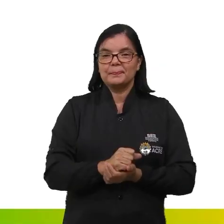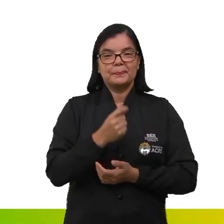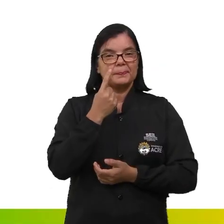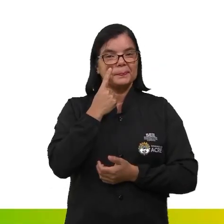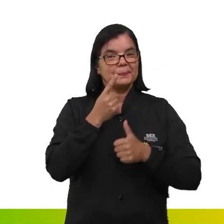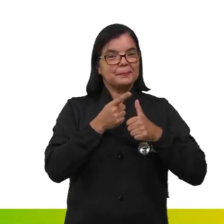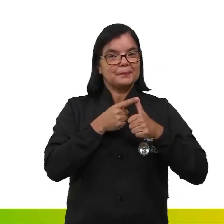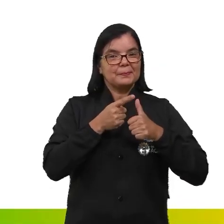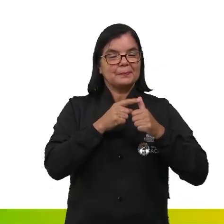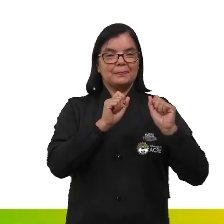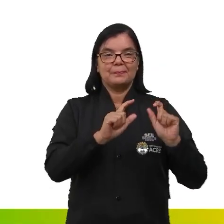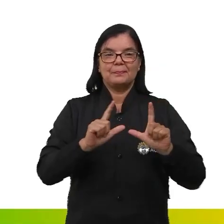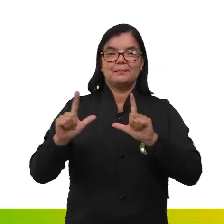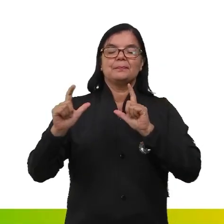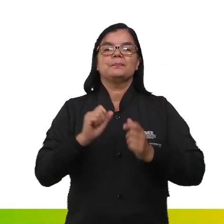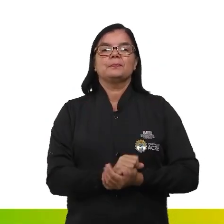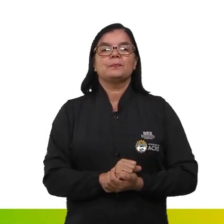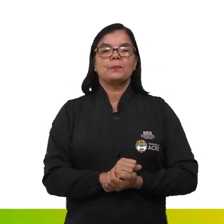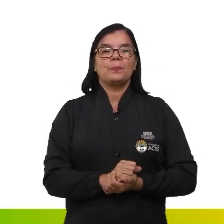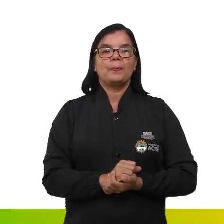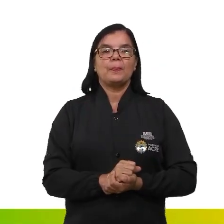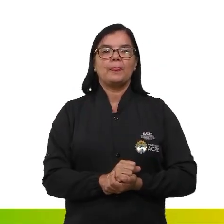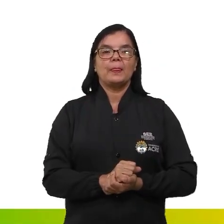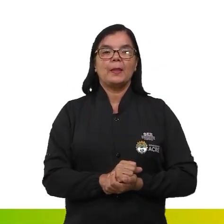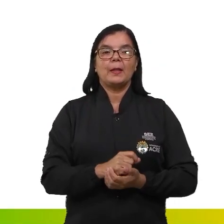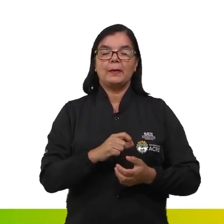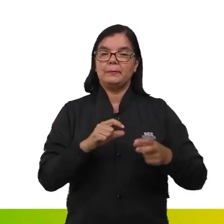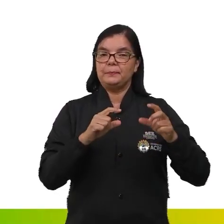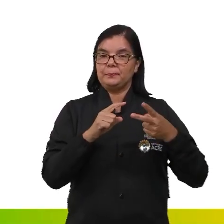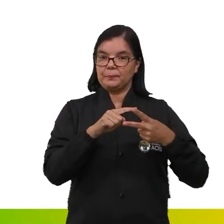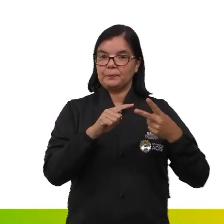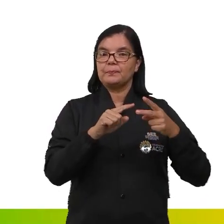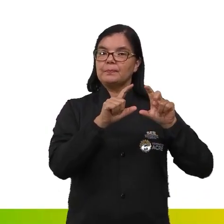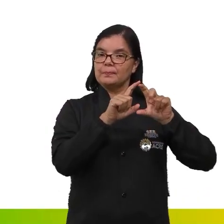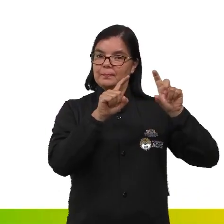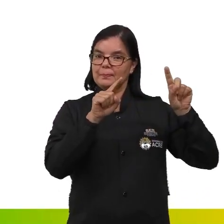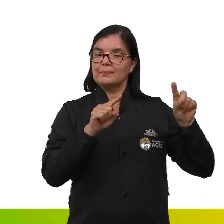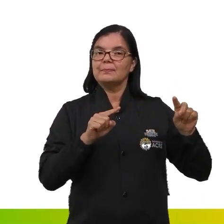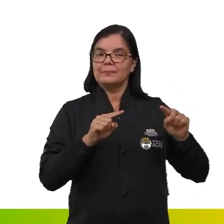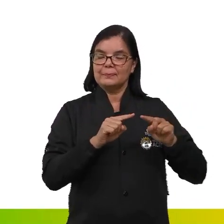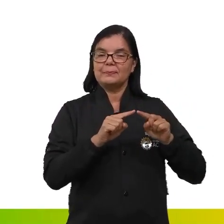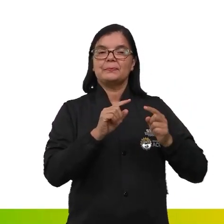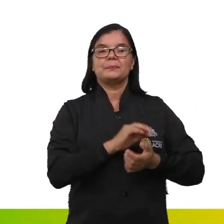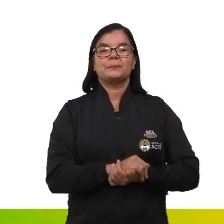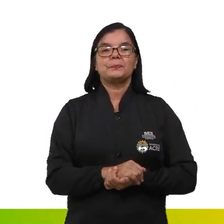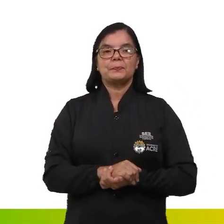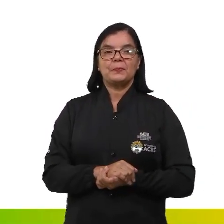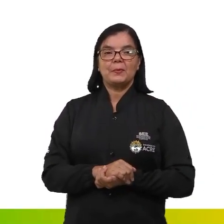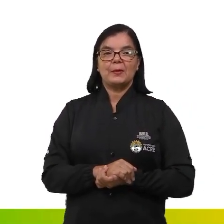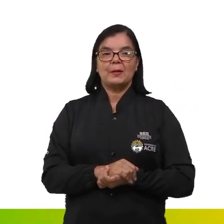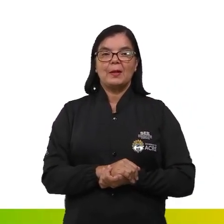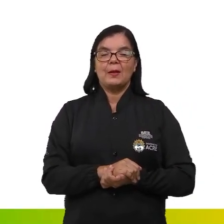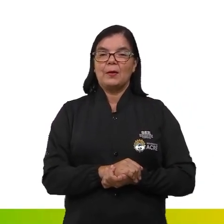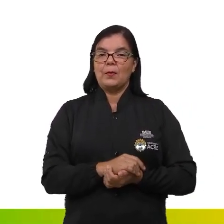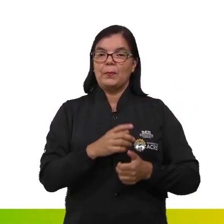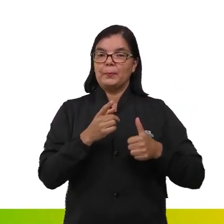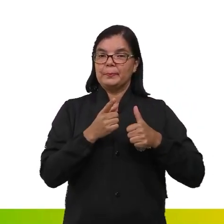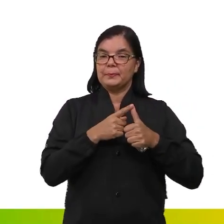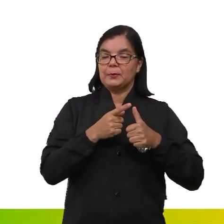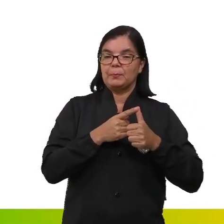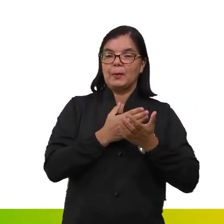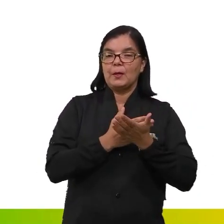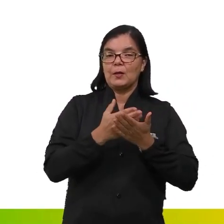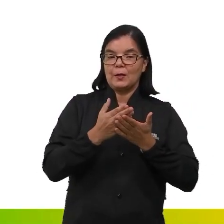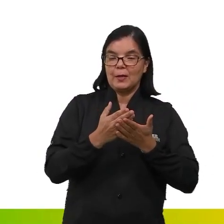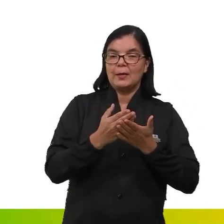só a primeira questão. Aí eu tenho uma charge, tá? Ela aparece aí. Então, qual é o passo